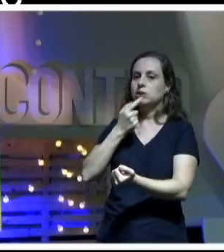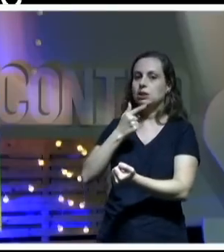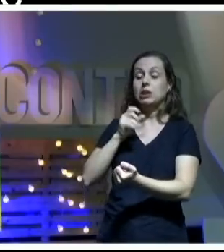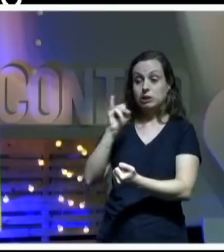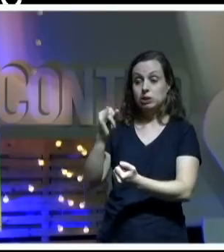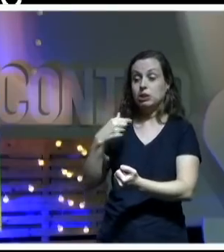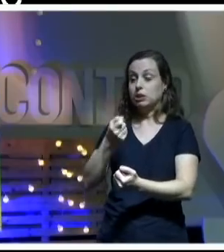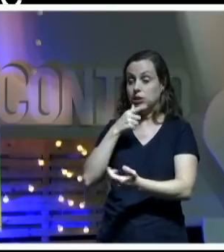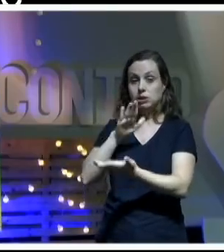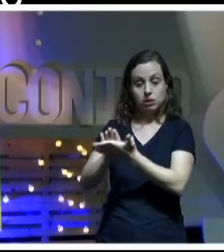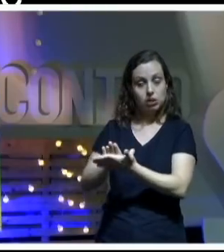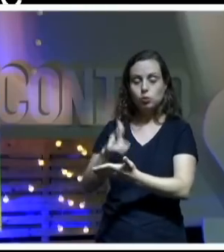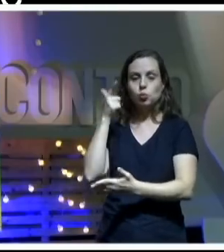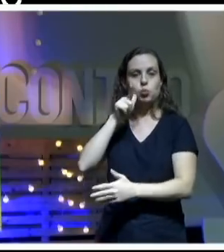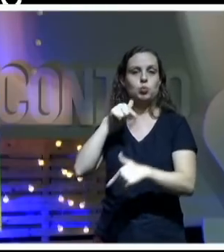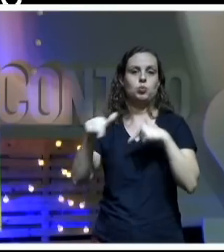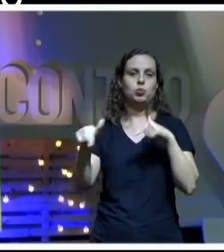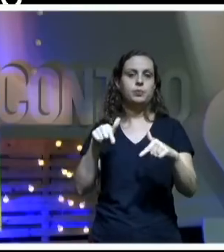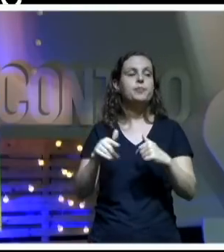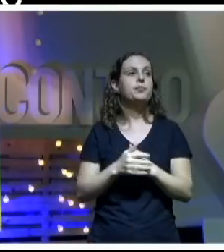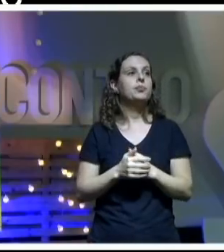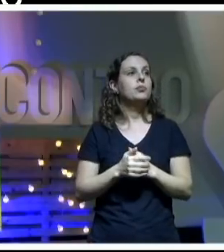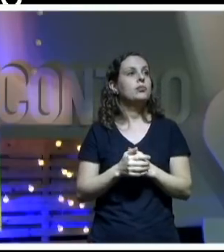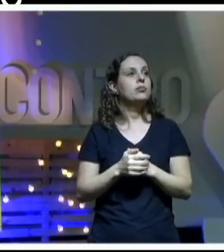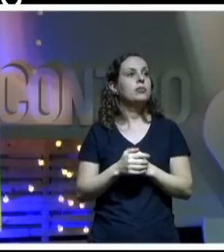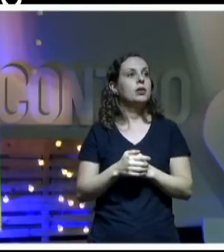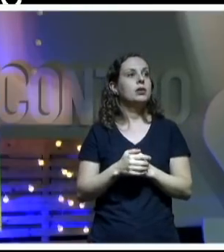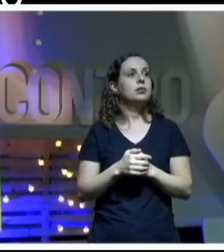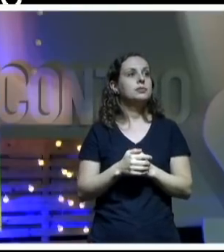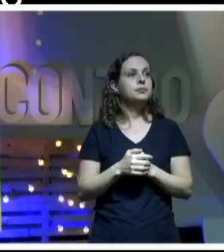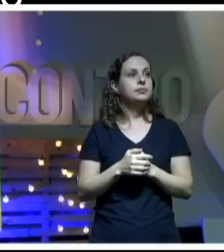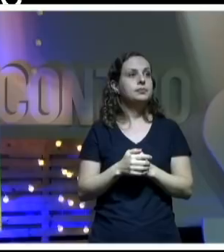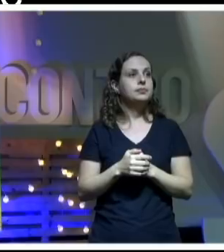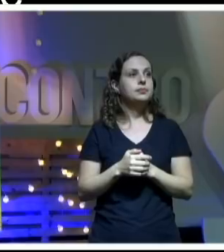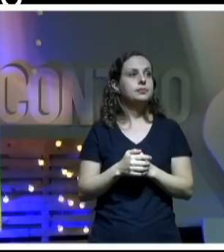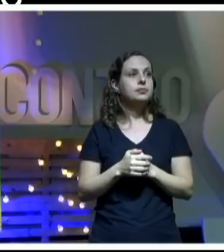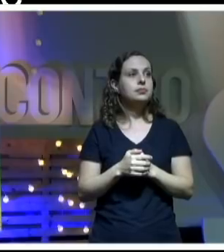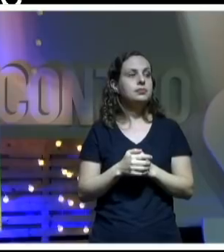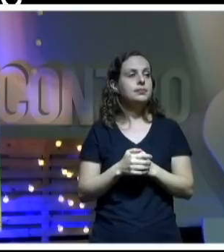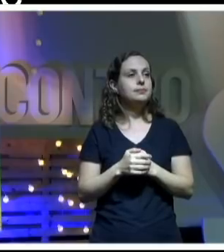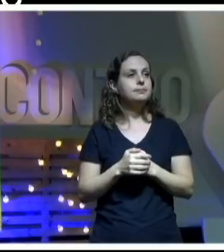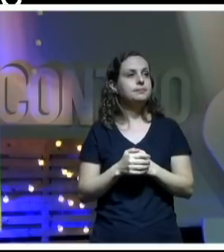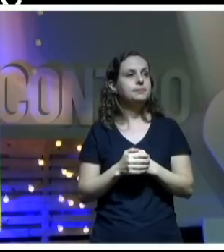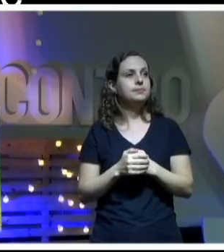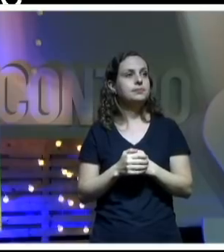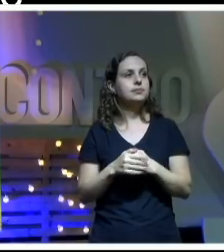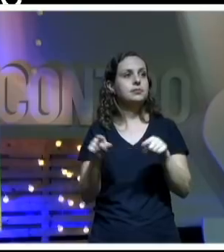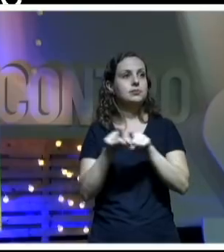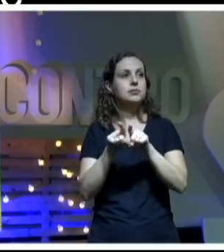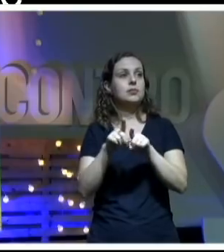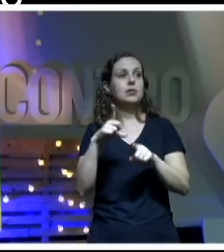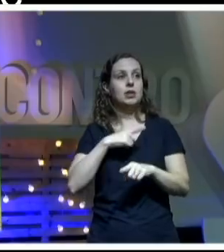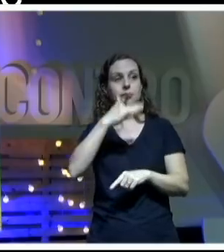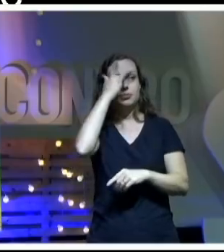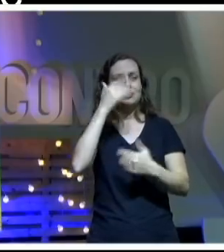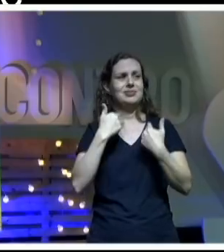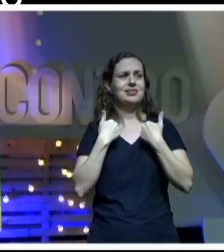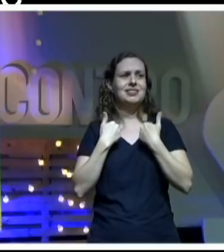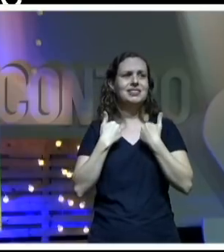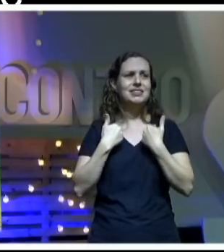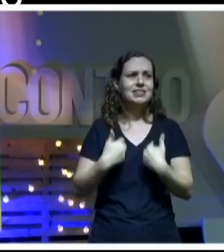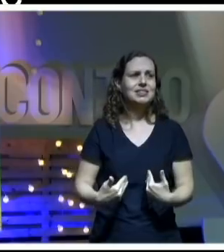26% os pastores um em cada quatro estão excessivamente fadigados